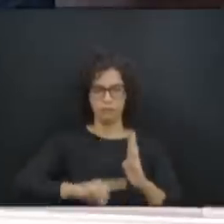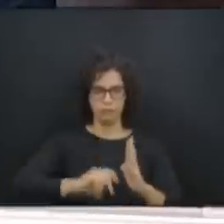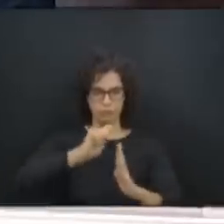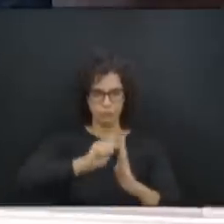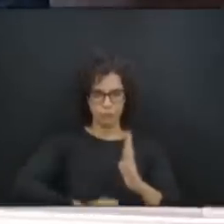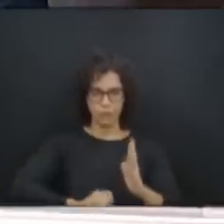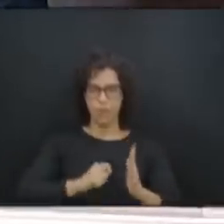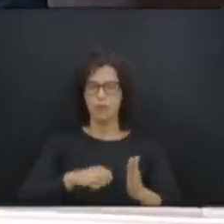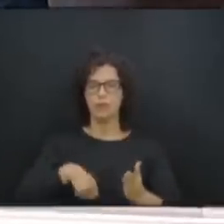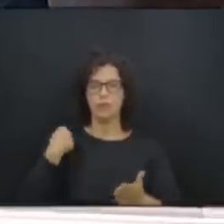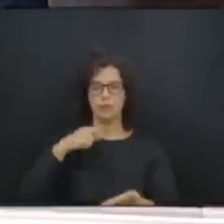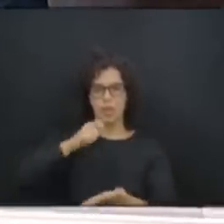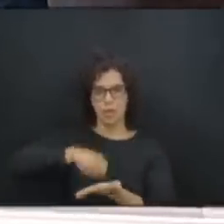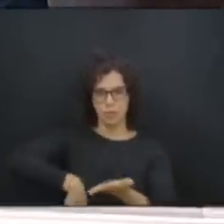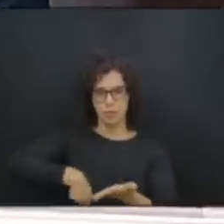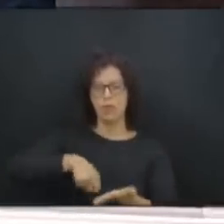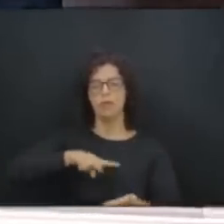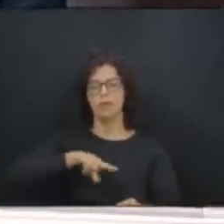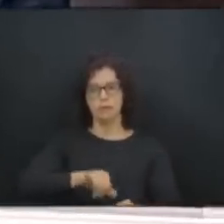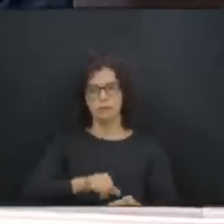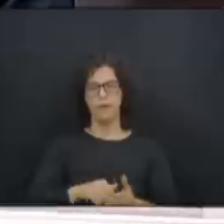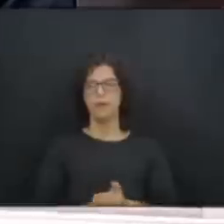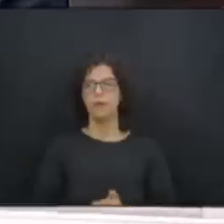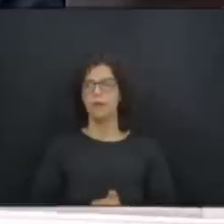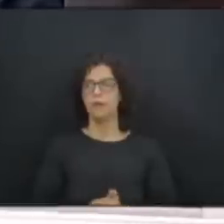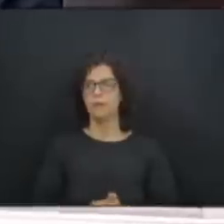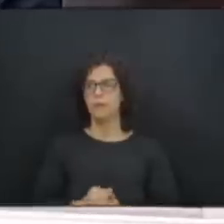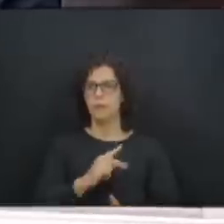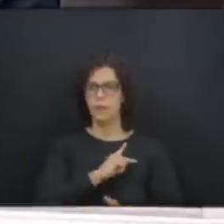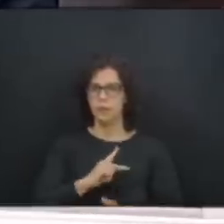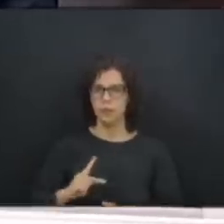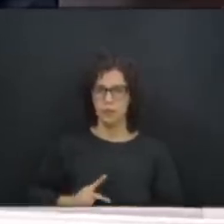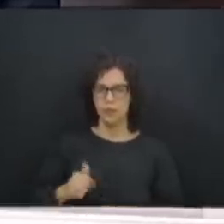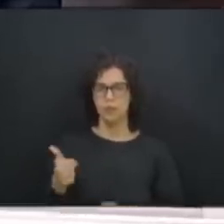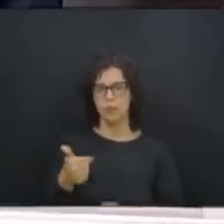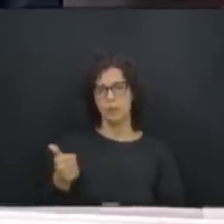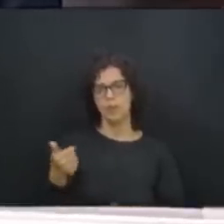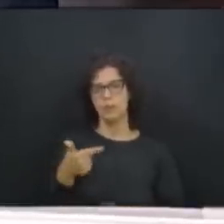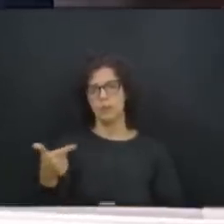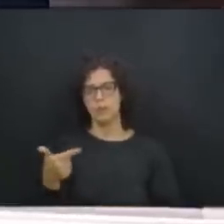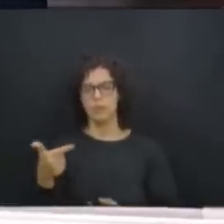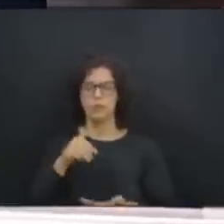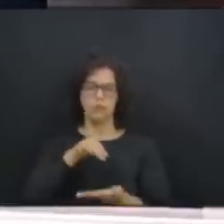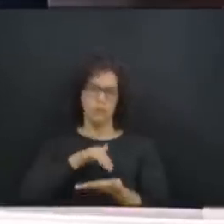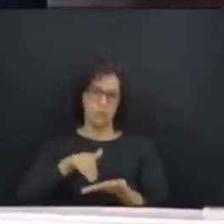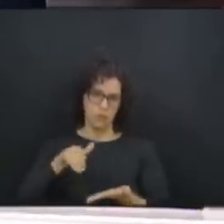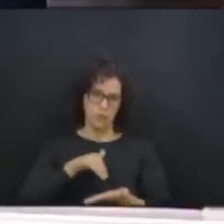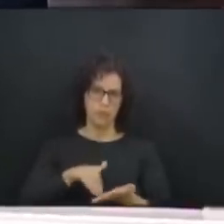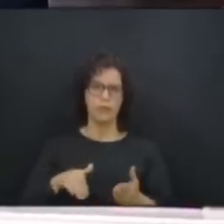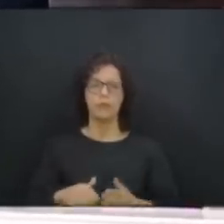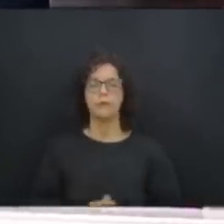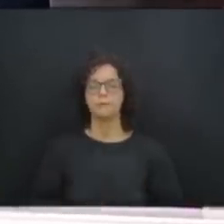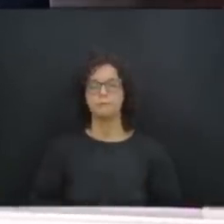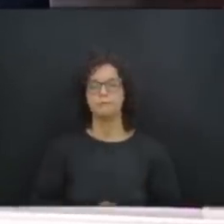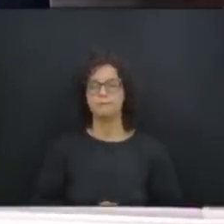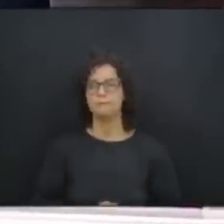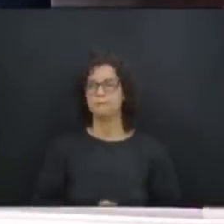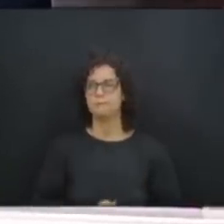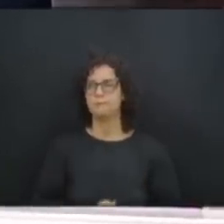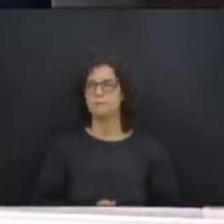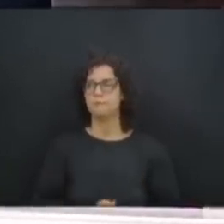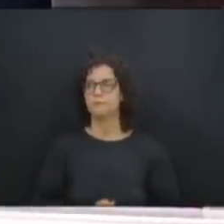foi lavrada a ata que ser regularmente assinada pelo senhor presidente e pelo 1º e 2º